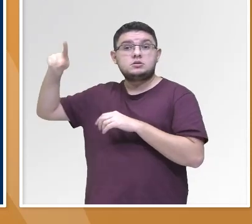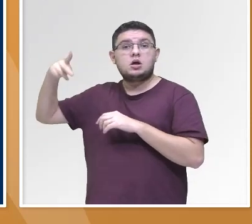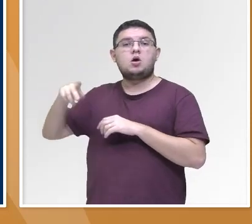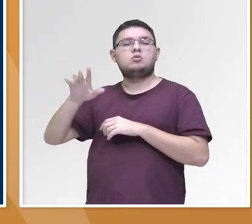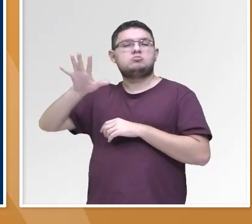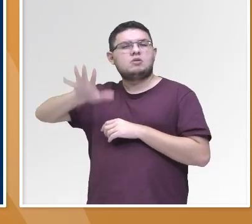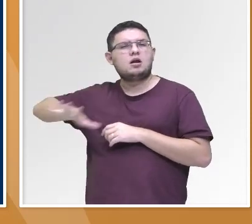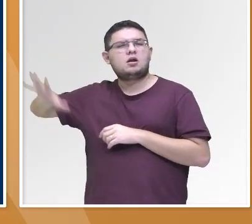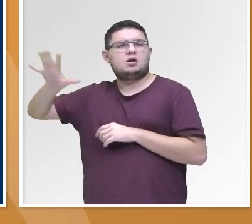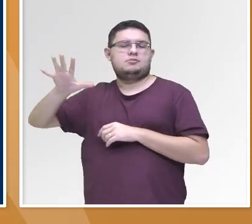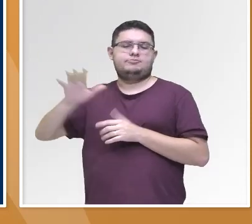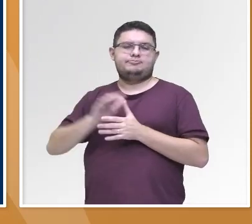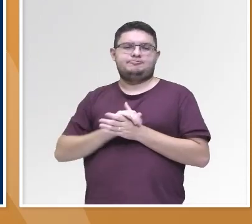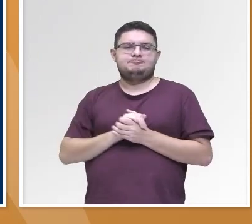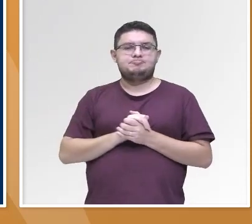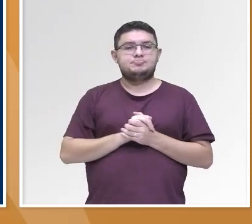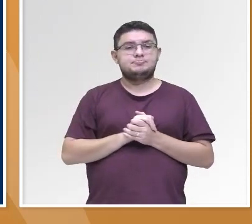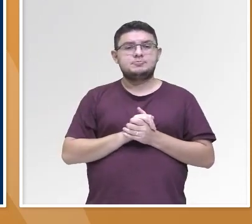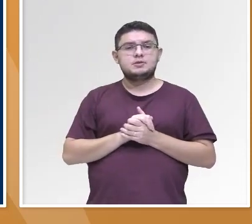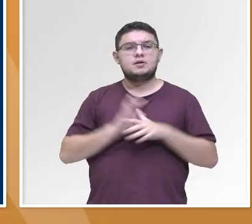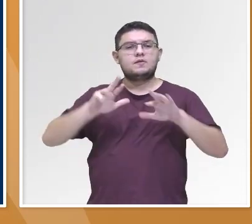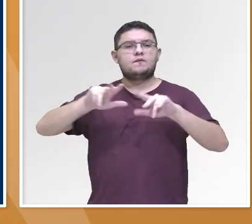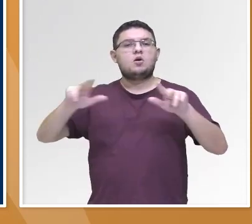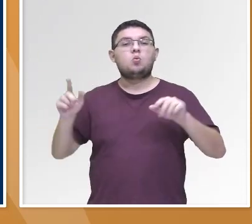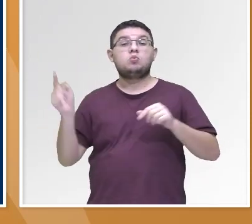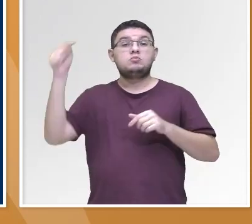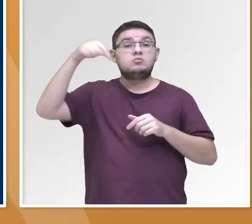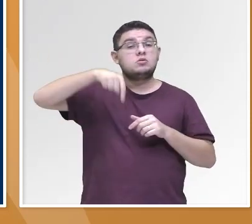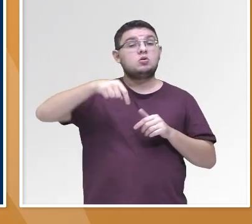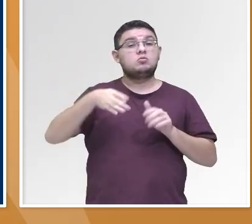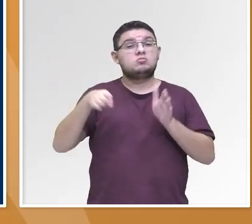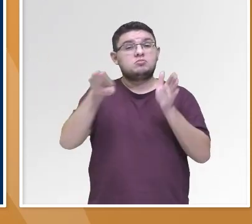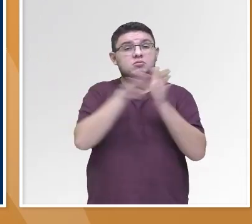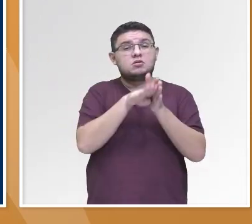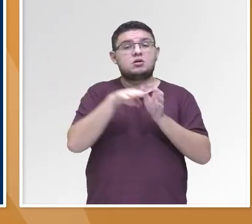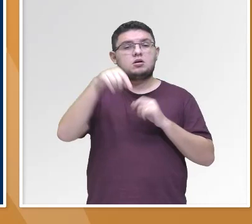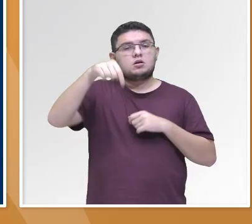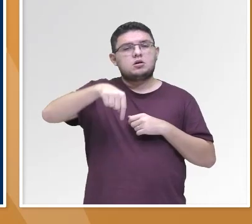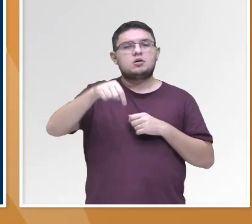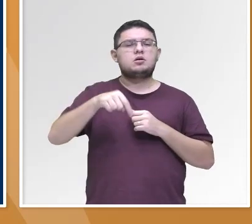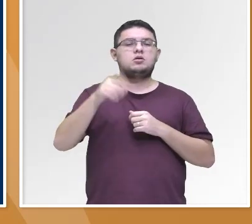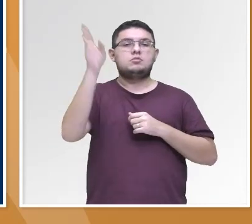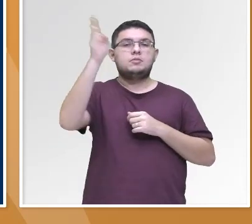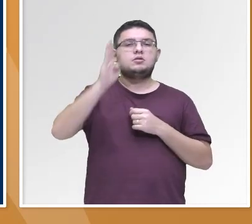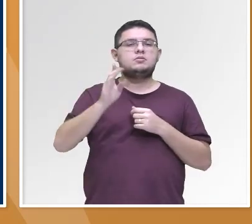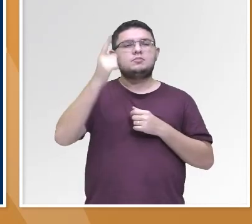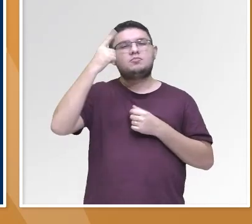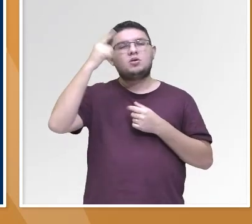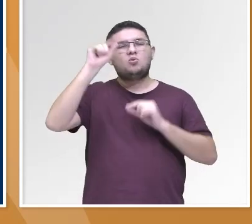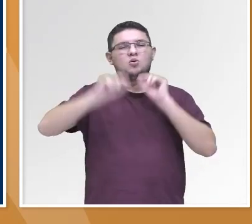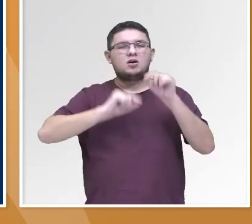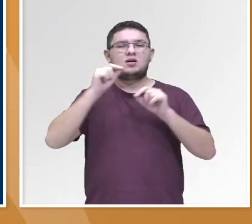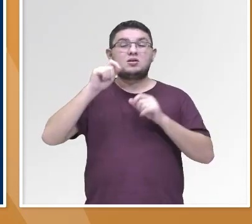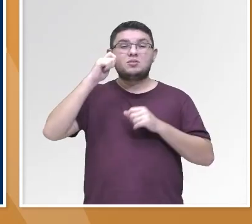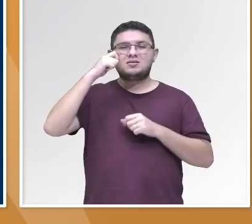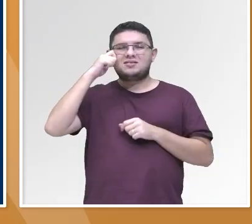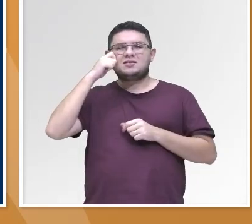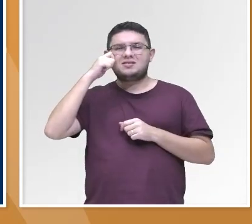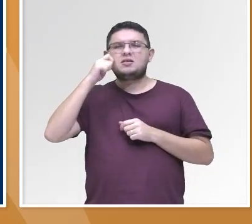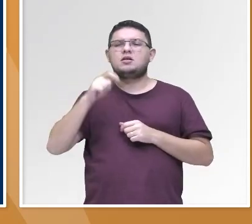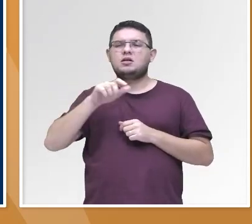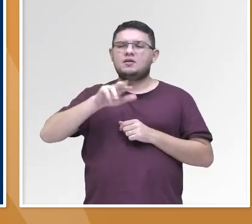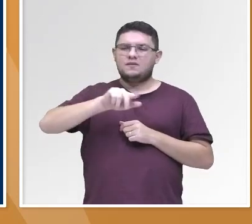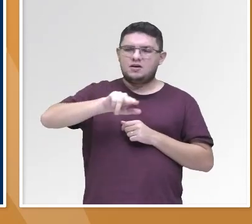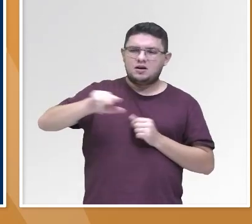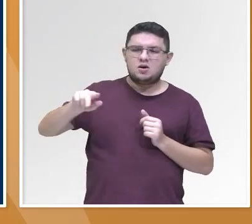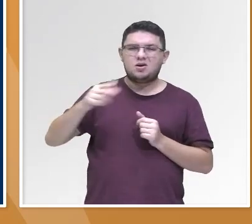disso, quando esses africanos chegam no Brasil, não é só porque eles são africanos que quer dizer que eles vão falar a mesma língua, que